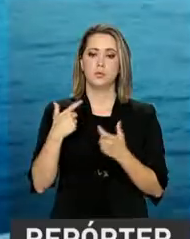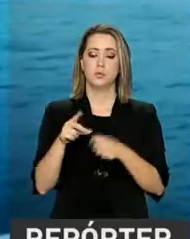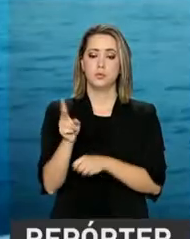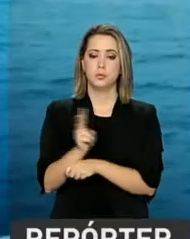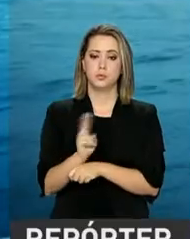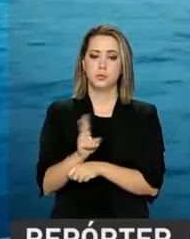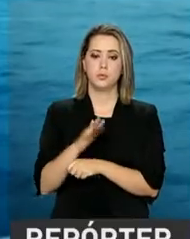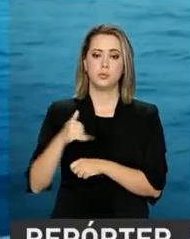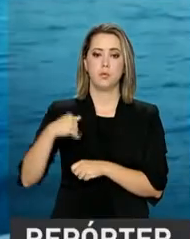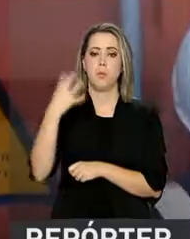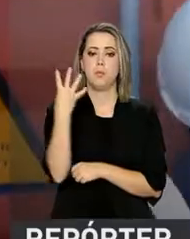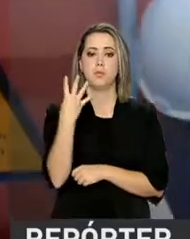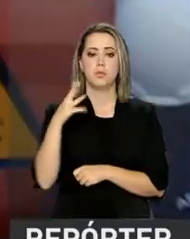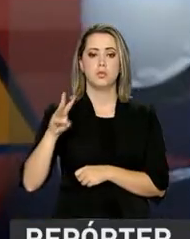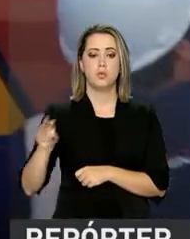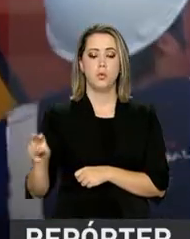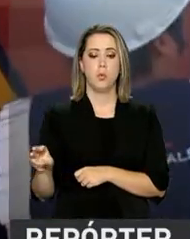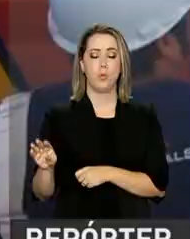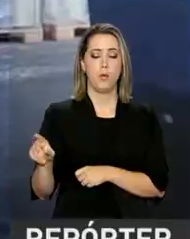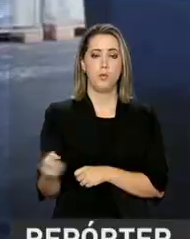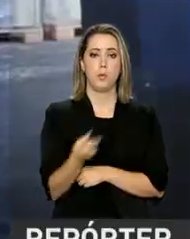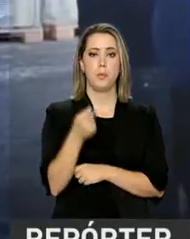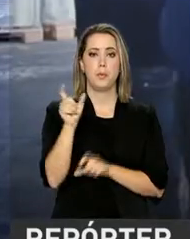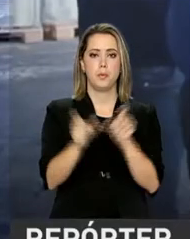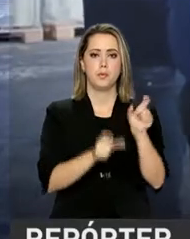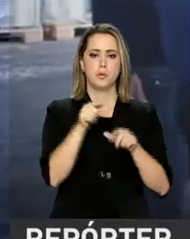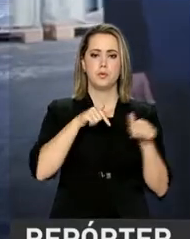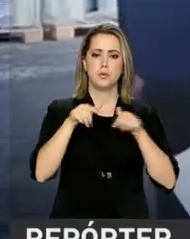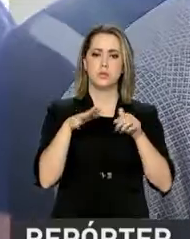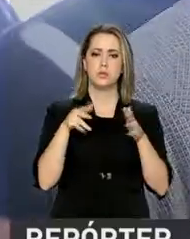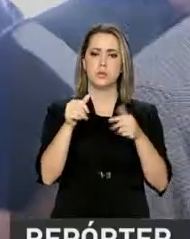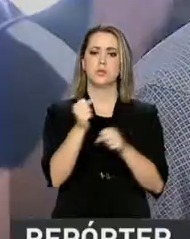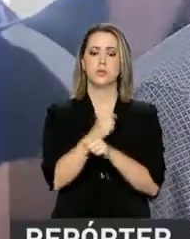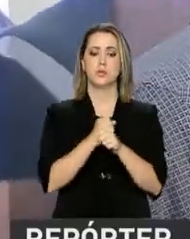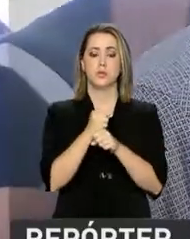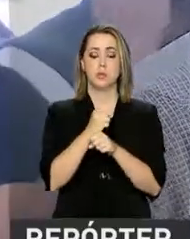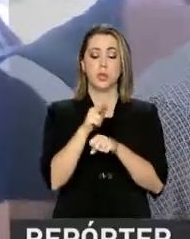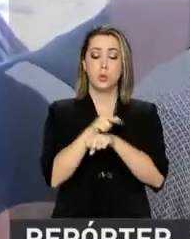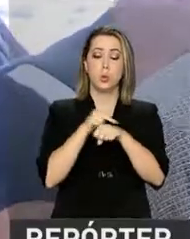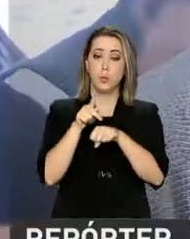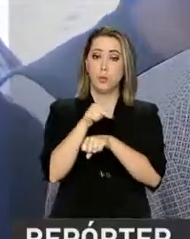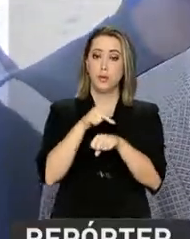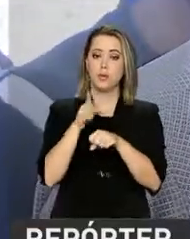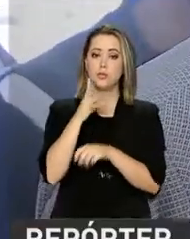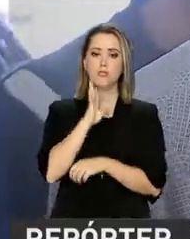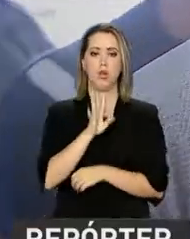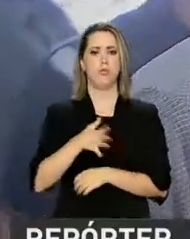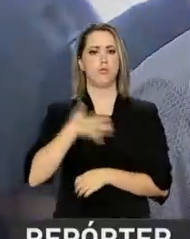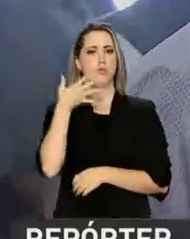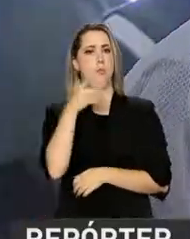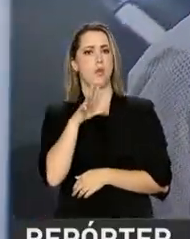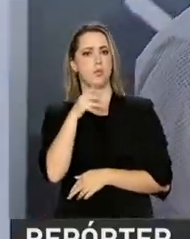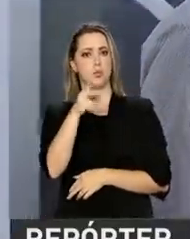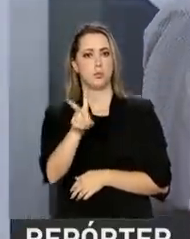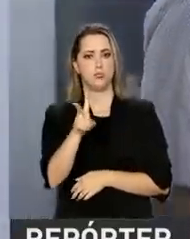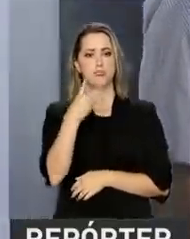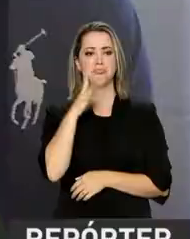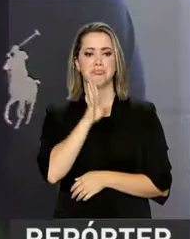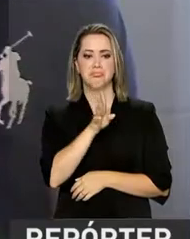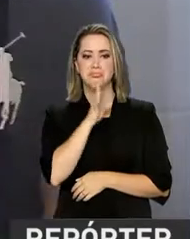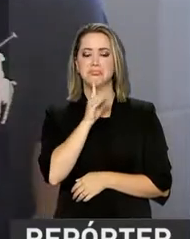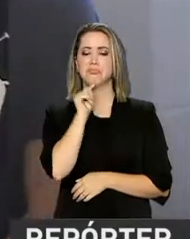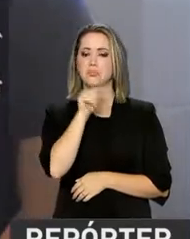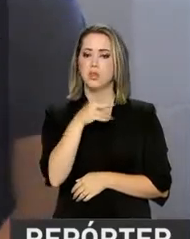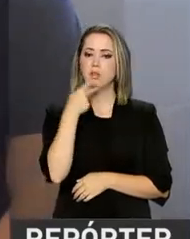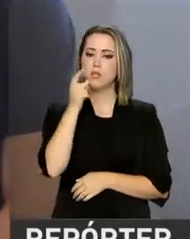são mais de 4 mil servidores aduaneiros em todo o país lucas se surpreendeu com tudo o que viu durante a visita